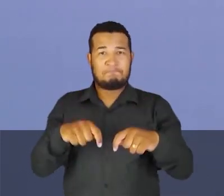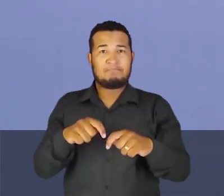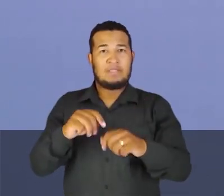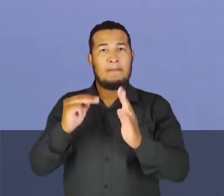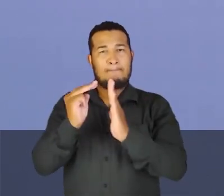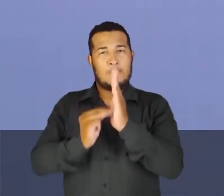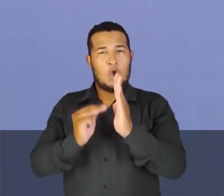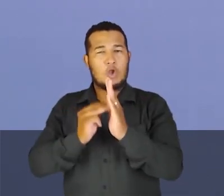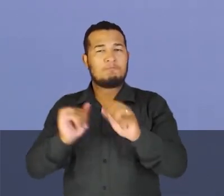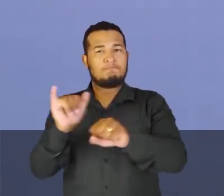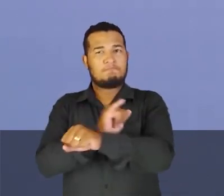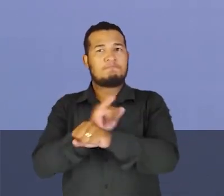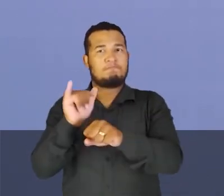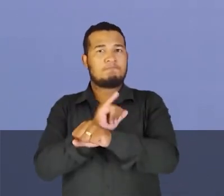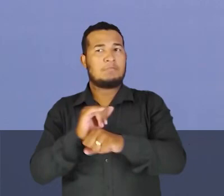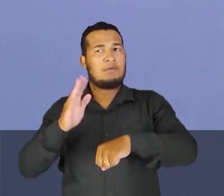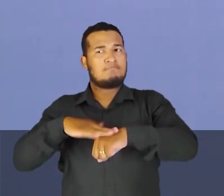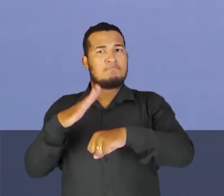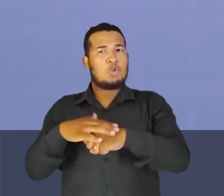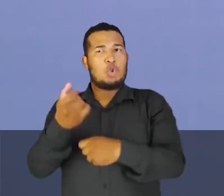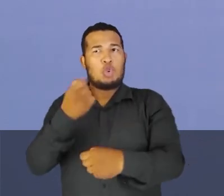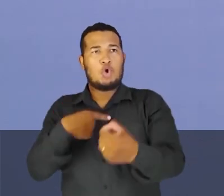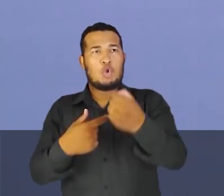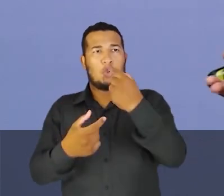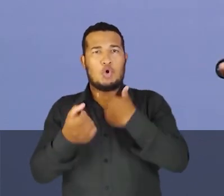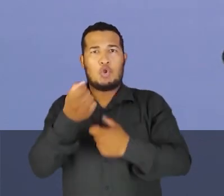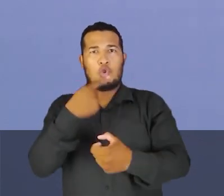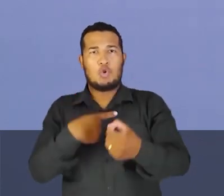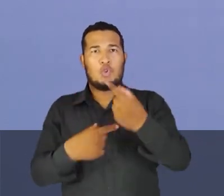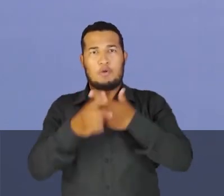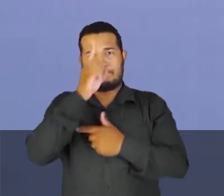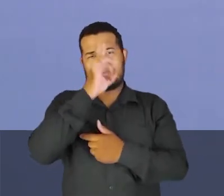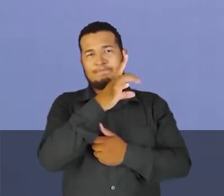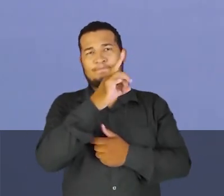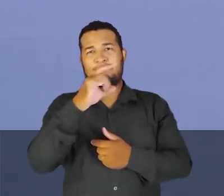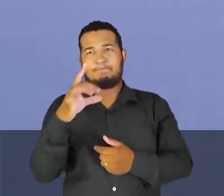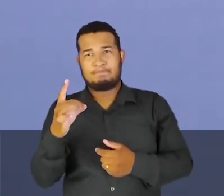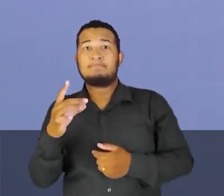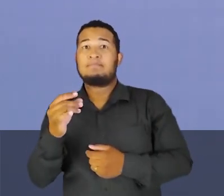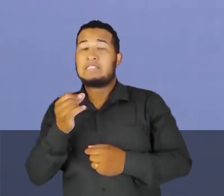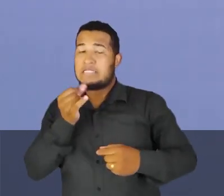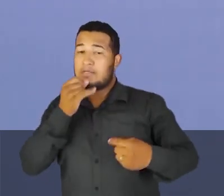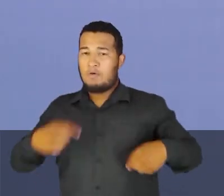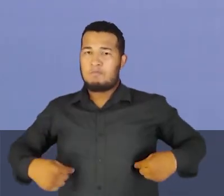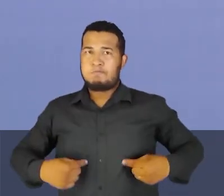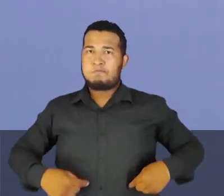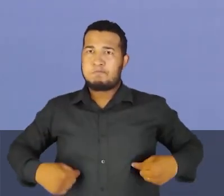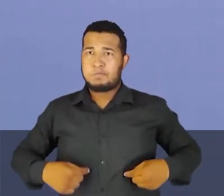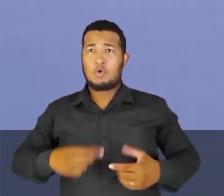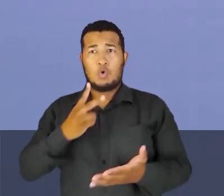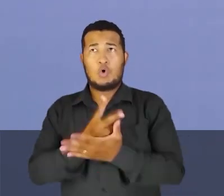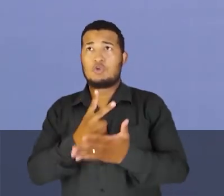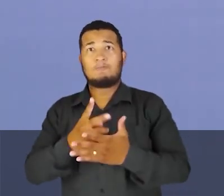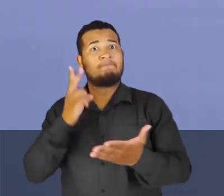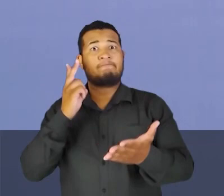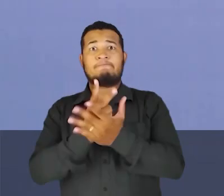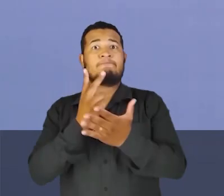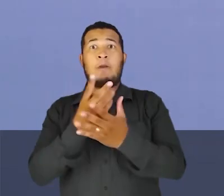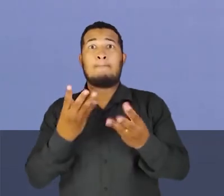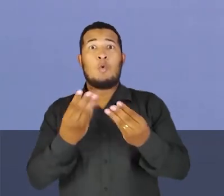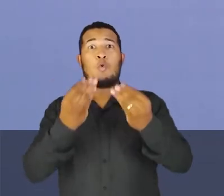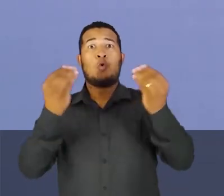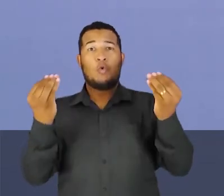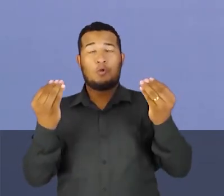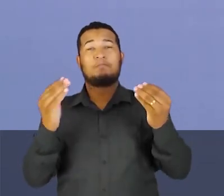método contraceptivo artificialmente, ou seja, toma a pílula anticoncepcional, os níveis de estrogênio e progesterona permanecem altos. Dessa